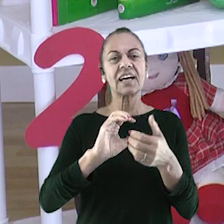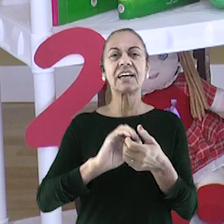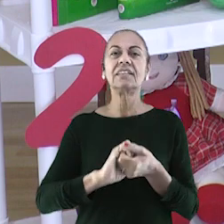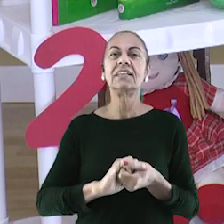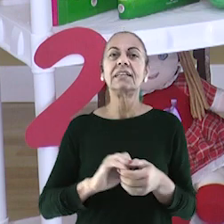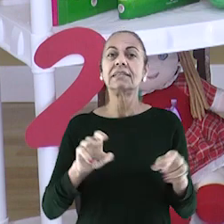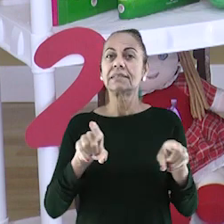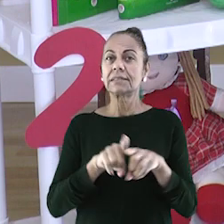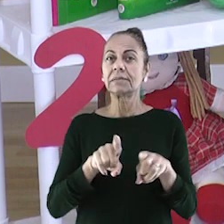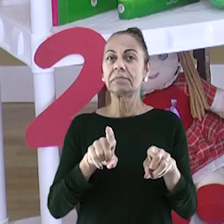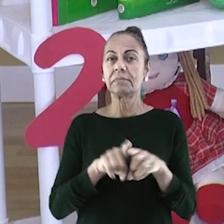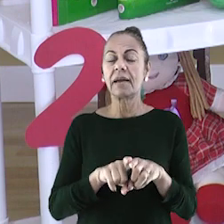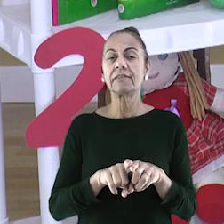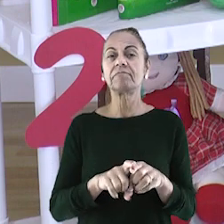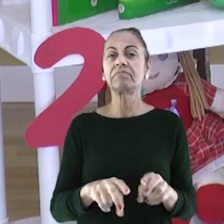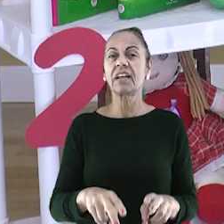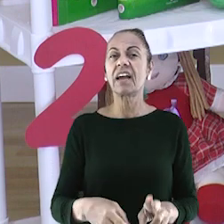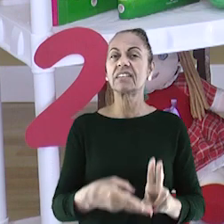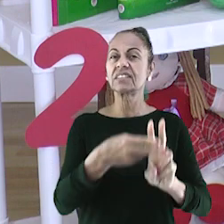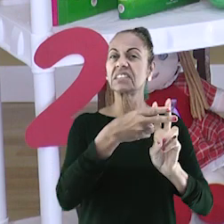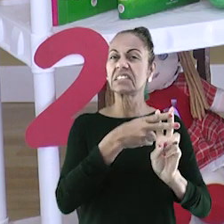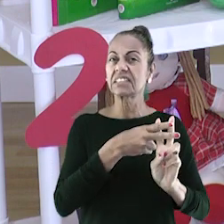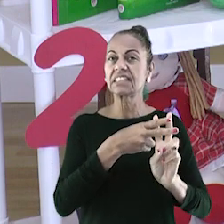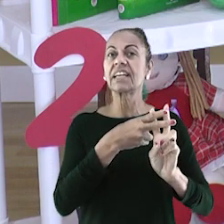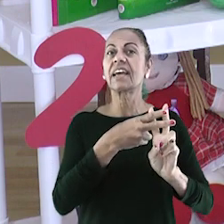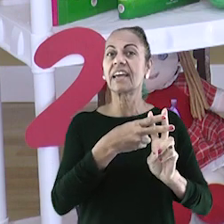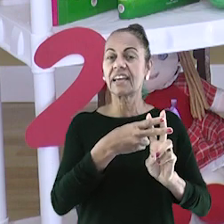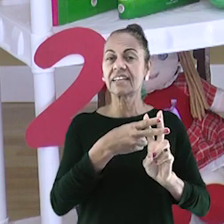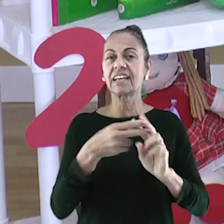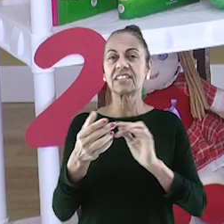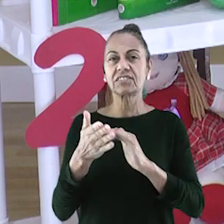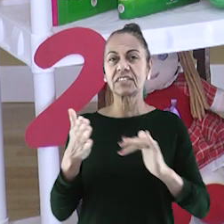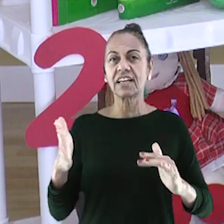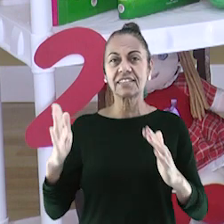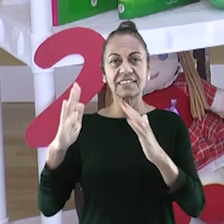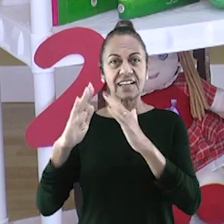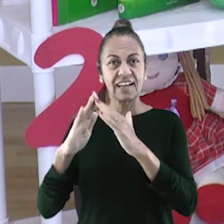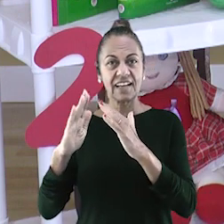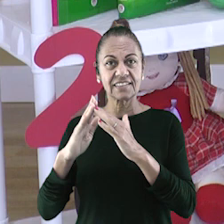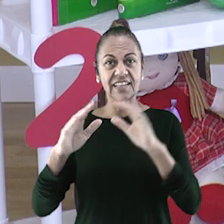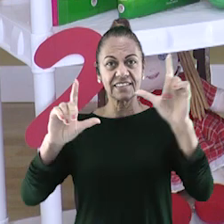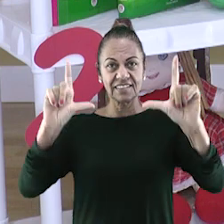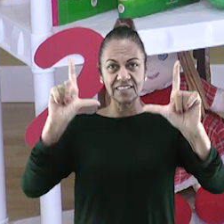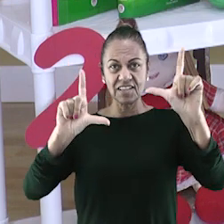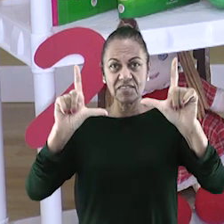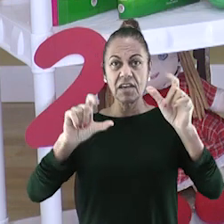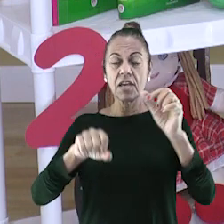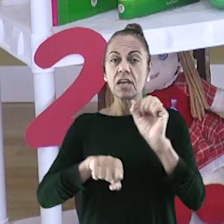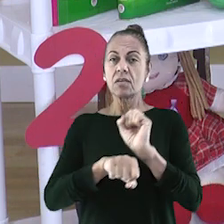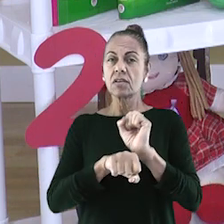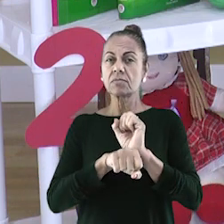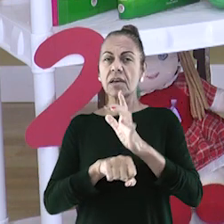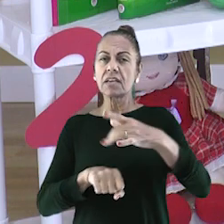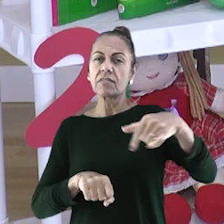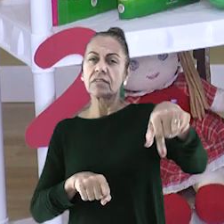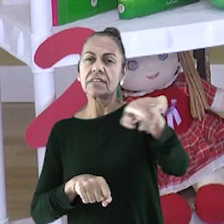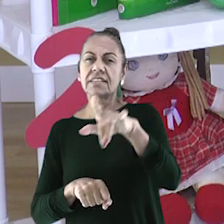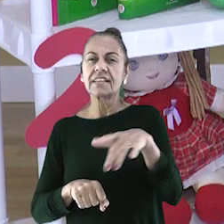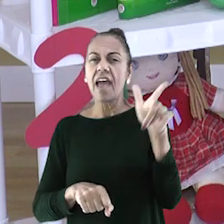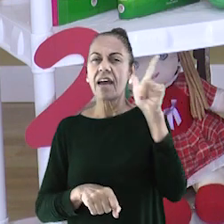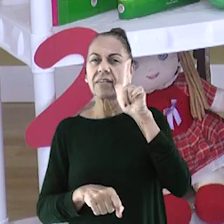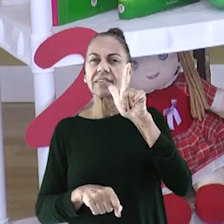você pode marcar o hashtag @DVEmCasaNaTV e também nas redes sociais o